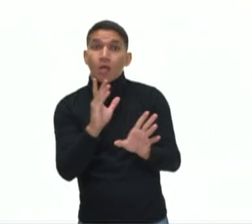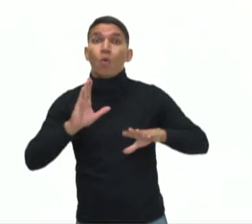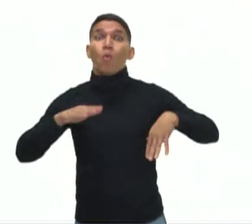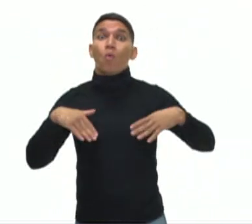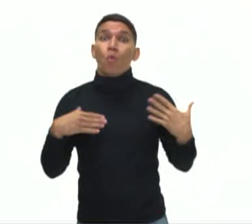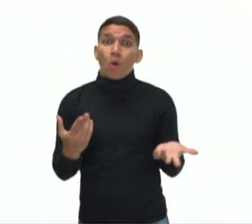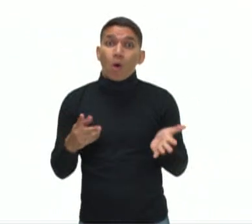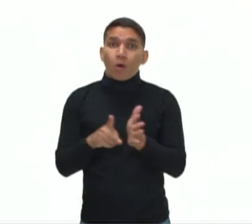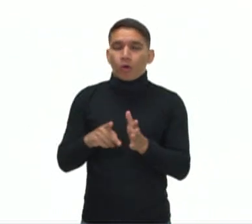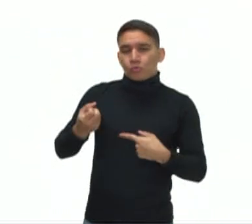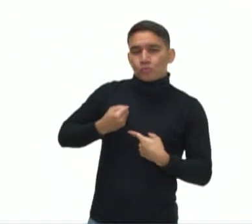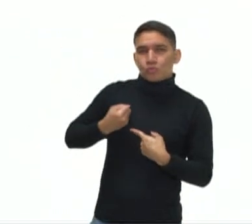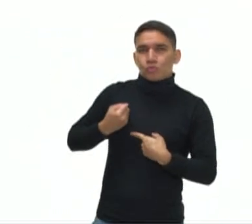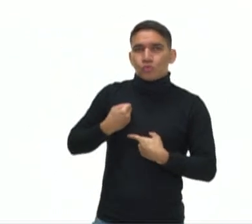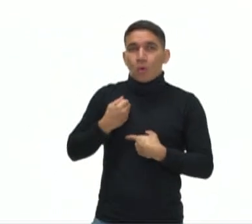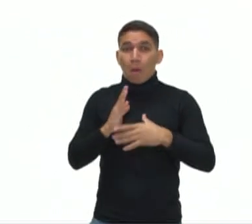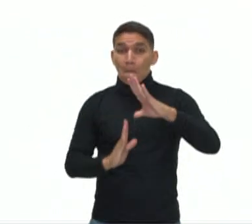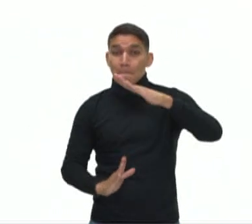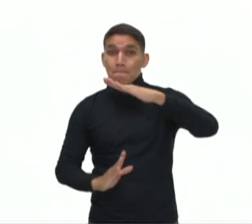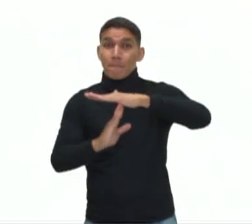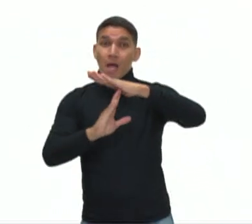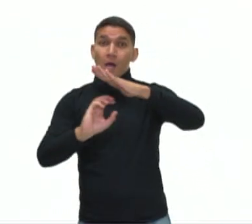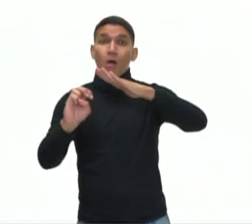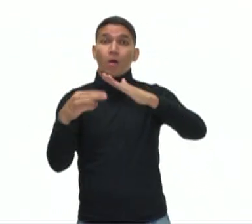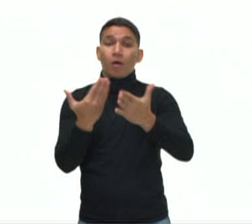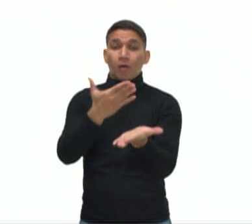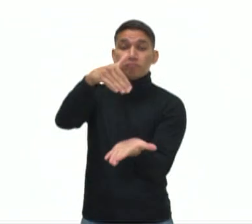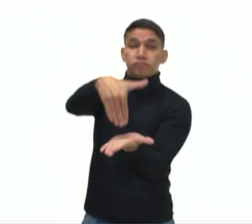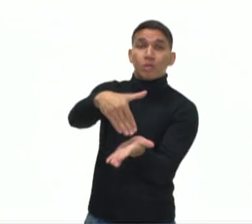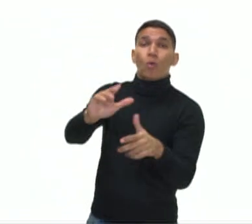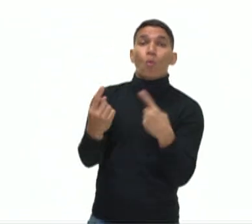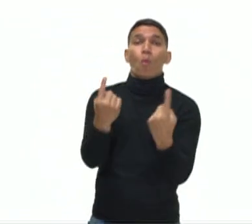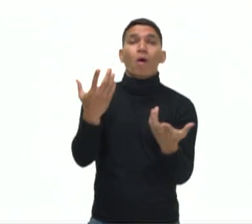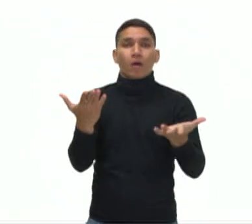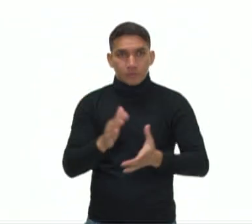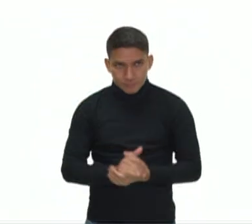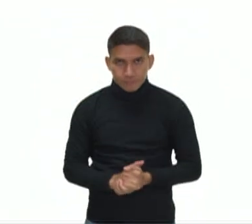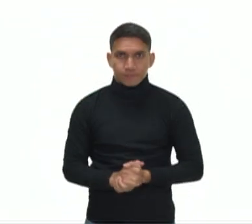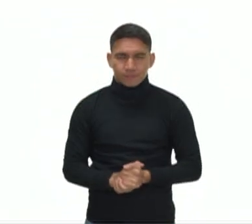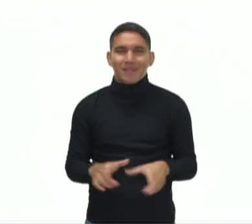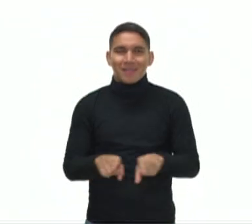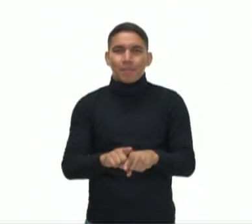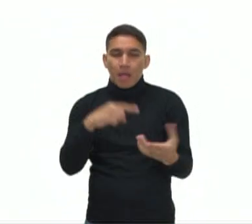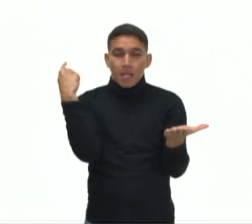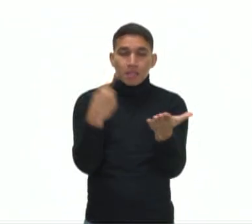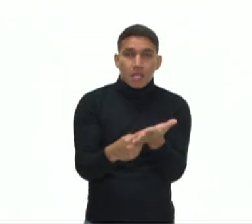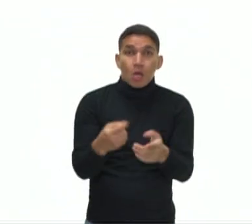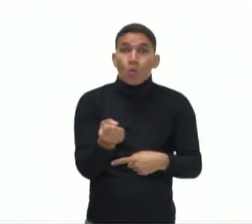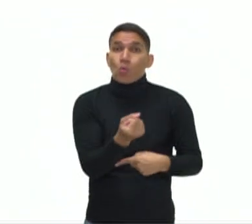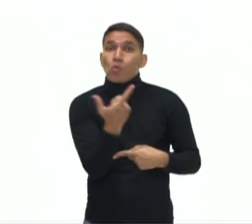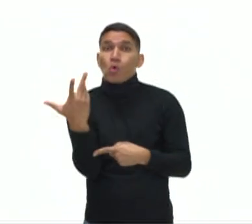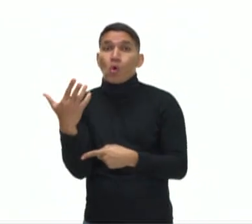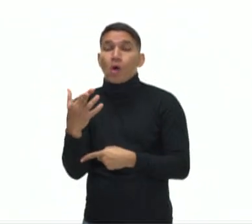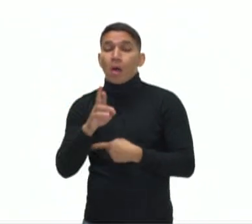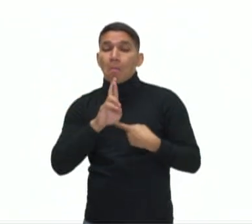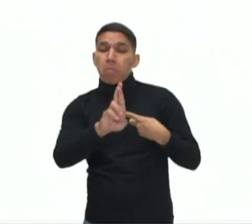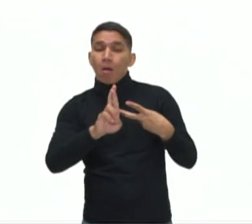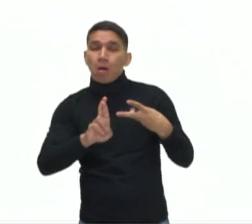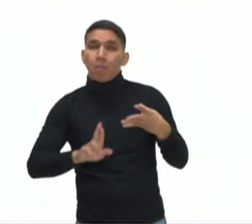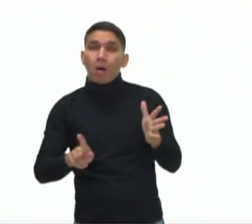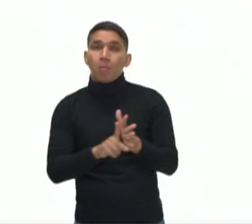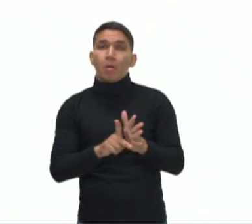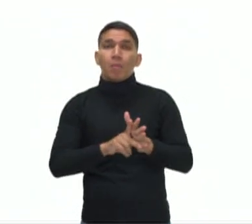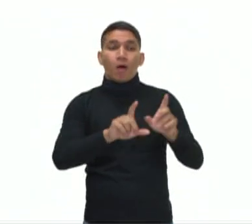valor mínimo e as que têm valor máximo. Além disso, determine o número de raízes de cada função